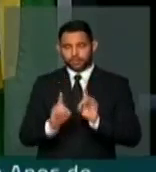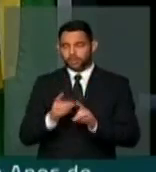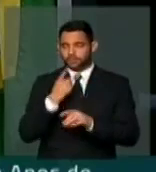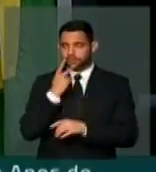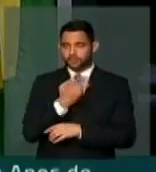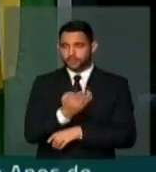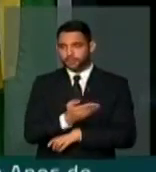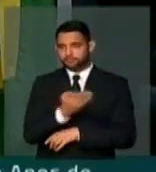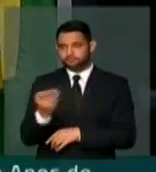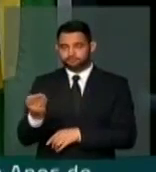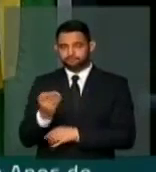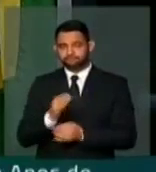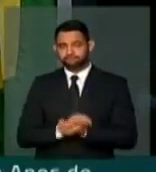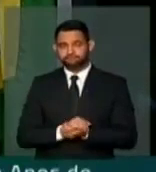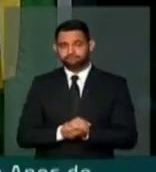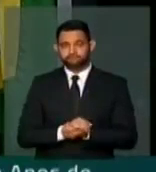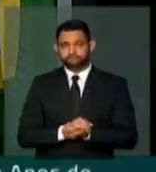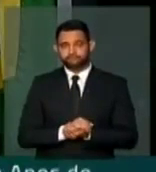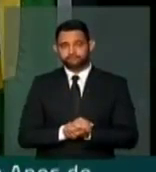falar.